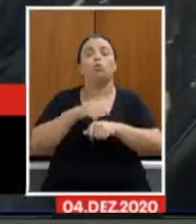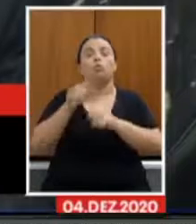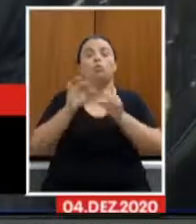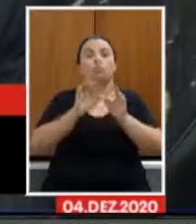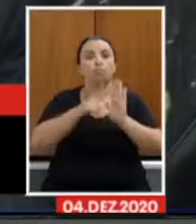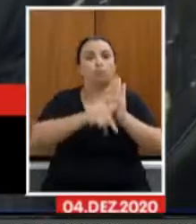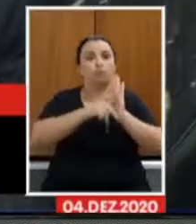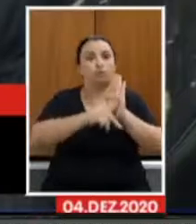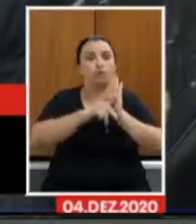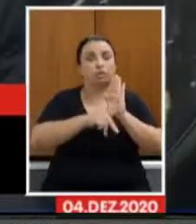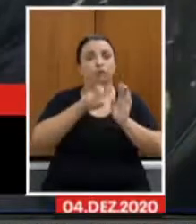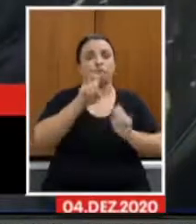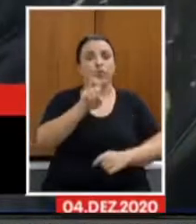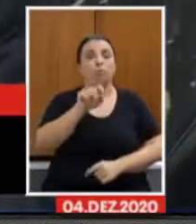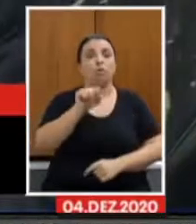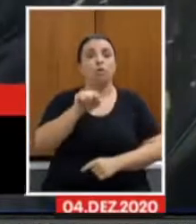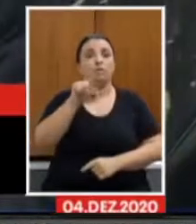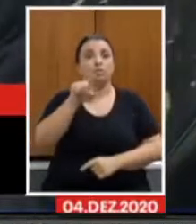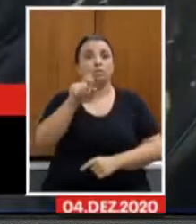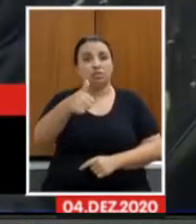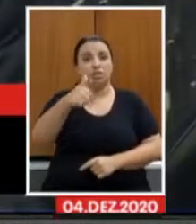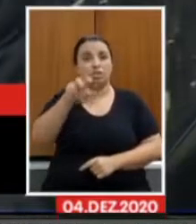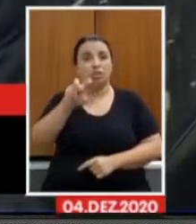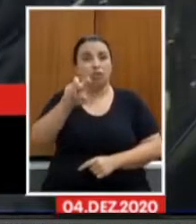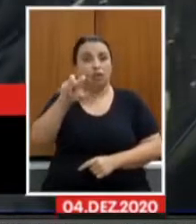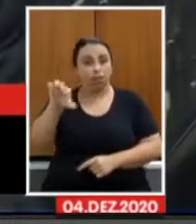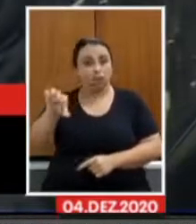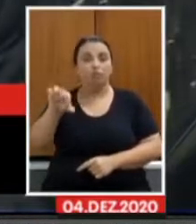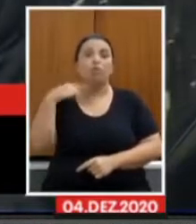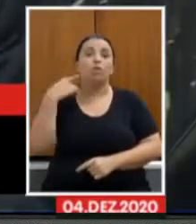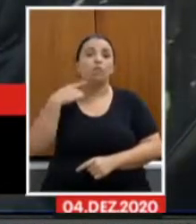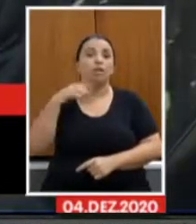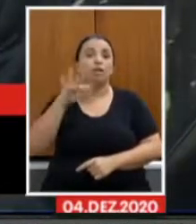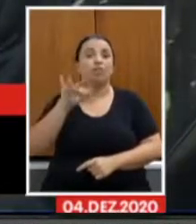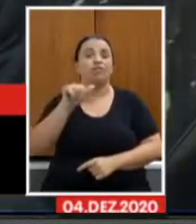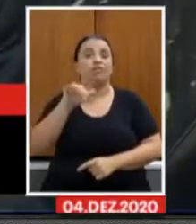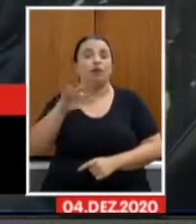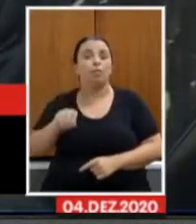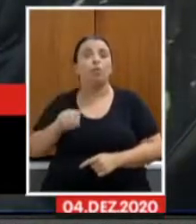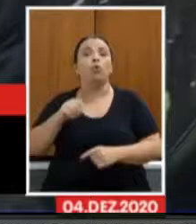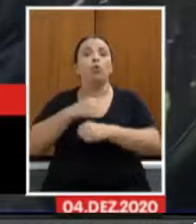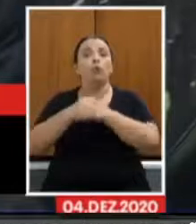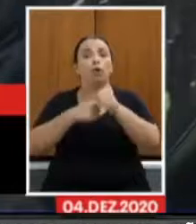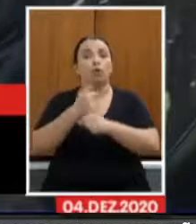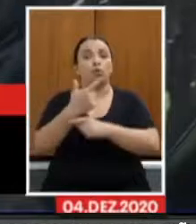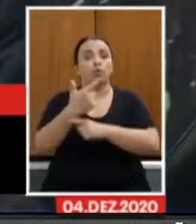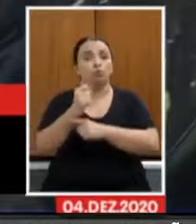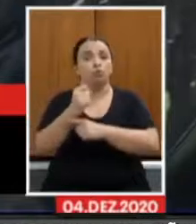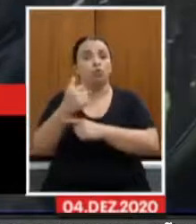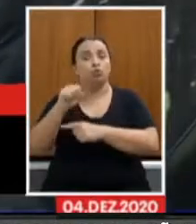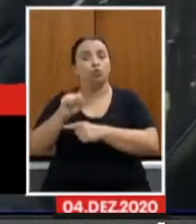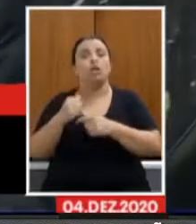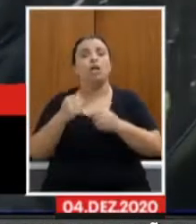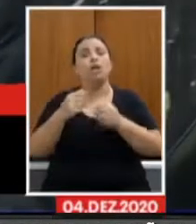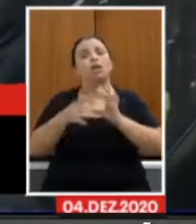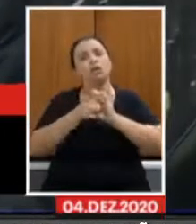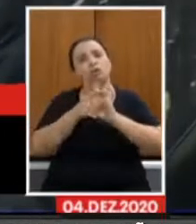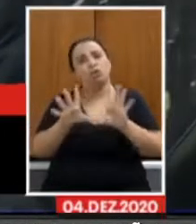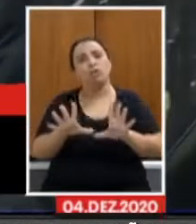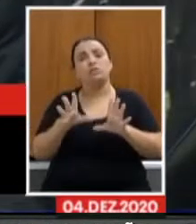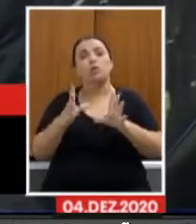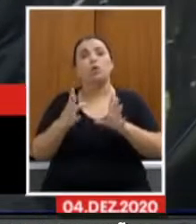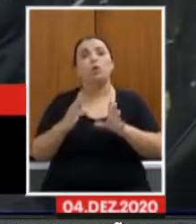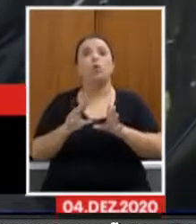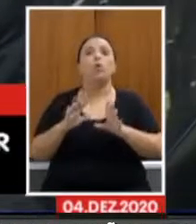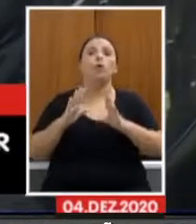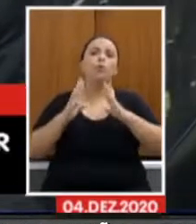5.159 de 2018, do deputado Fábio Avelar de Oliveira, que autoriza o Poder Executivo a doar ao município de Leandro Ferreira o imóvel que especifica.